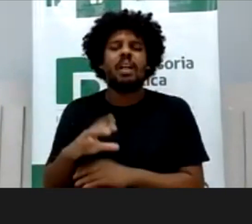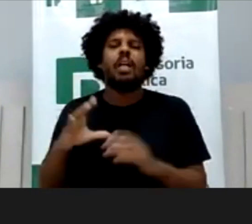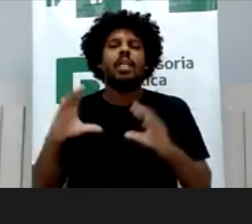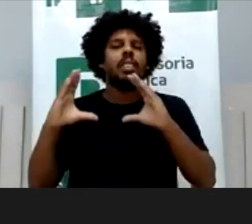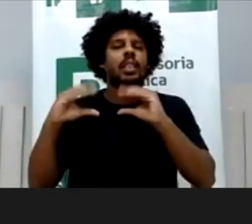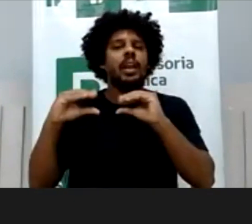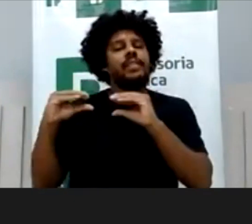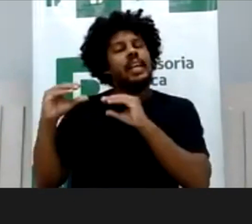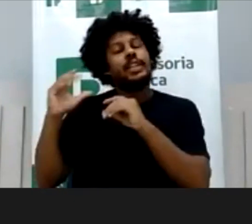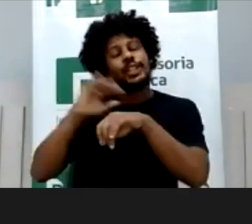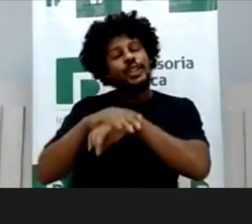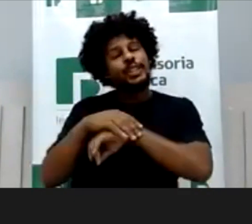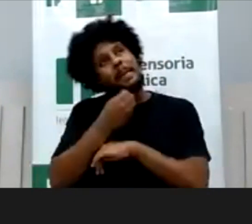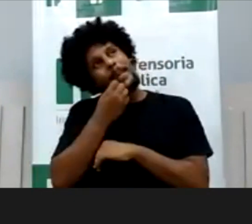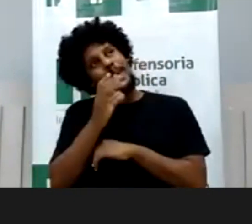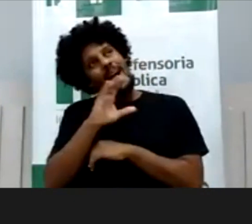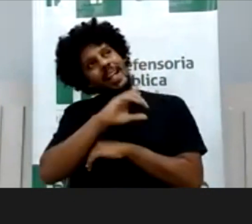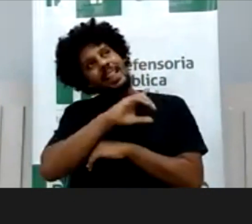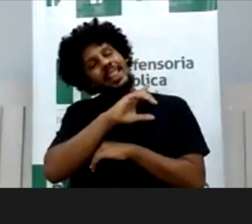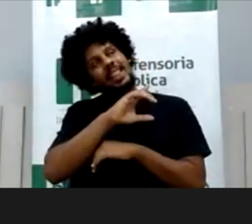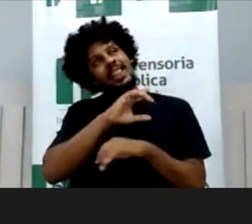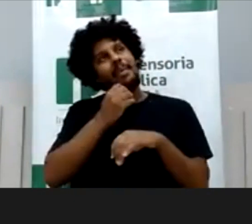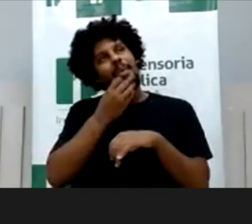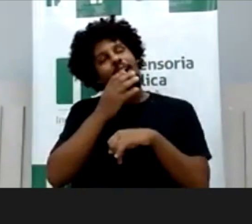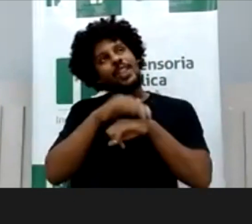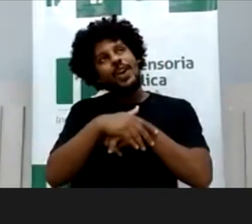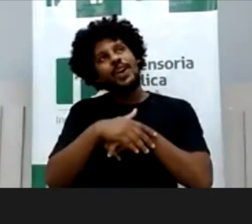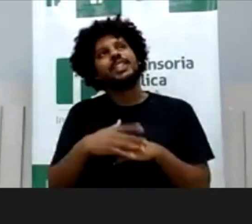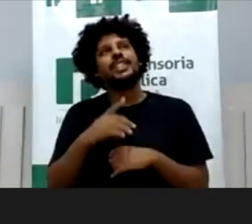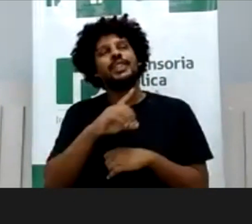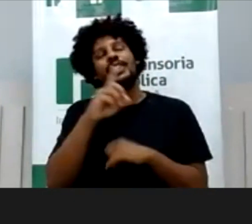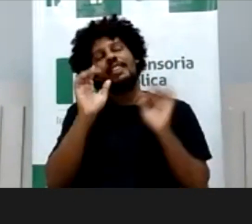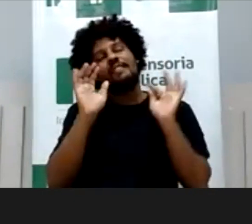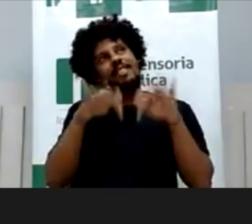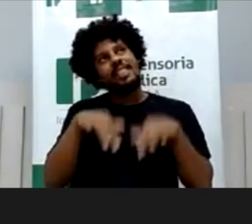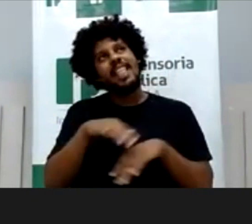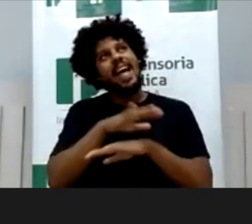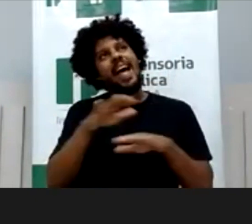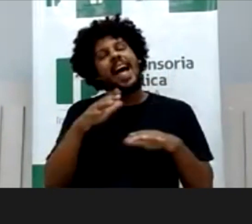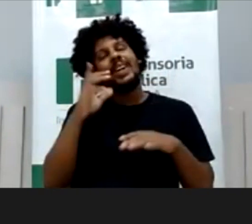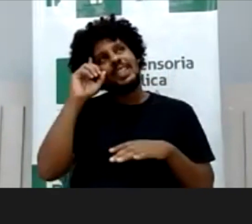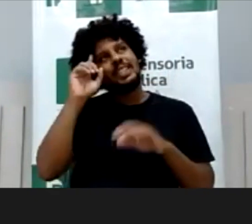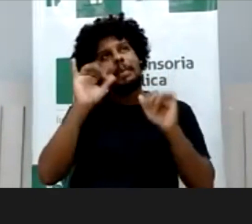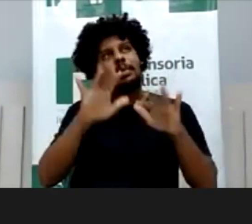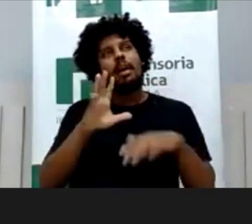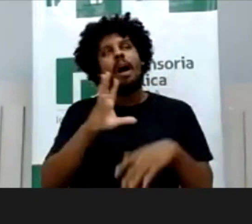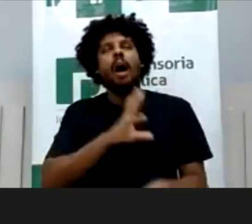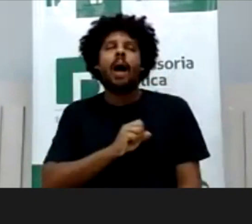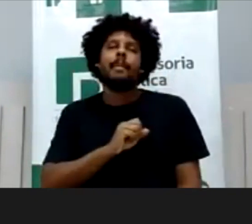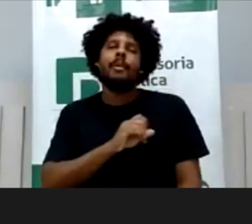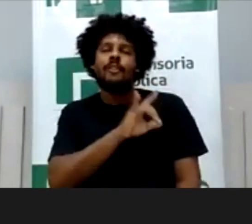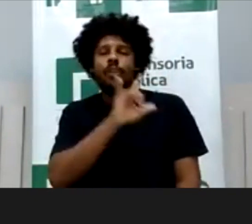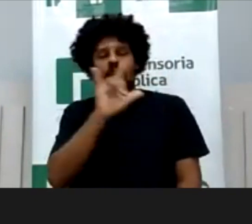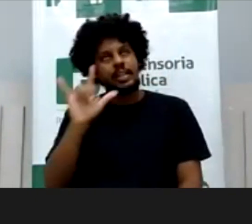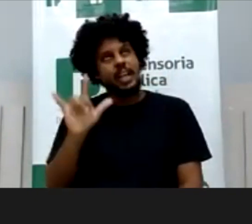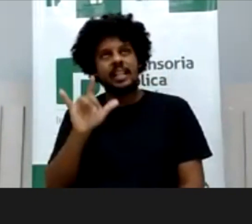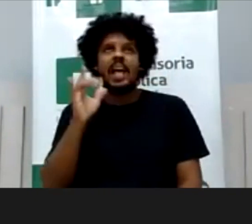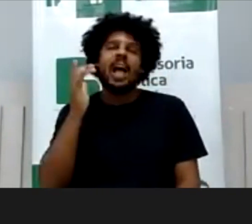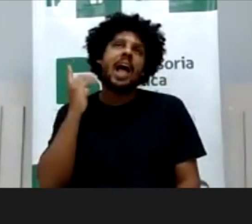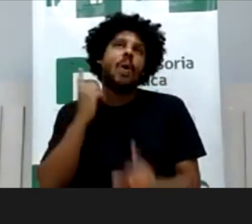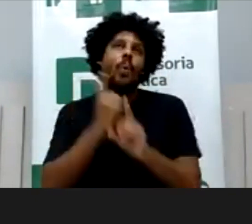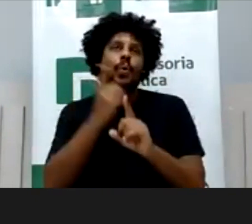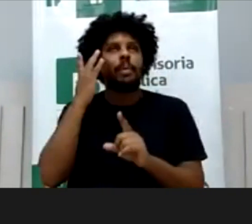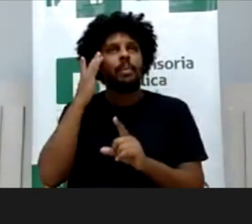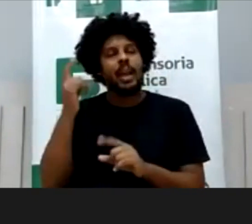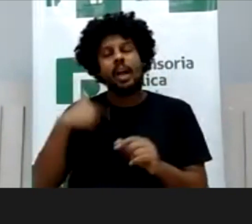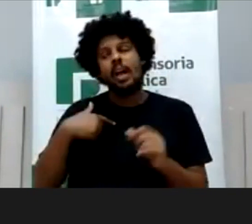boa noite meus amores, mais um dia que se encerra, Deus nos abençoe e eu amo vocês e até amanhã e a gente está aqui junto e eu estou aqui com o Zé Filipe e filma o marido